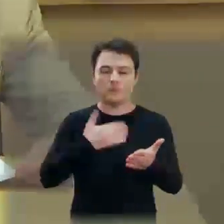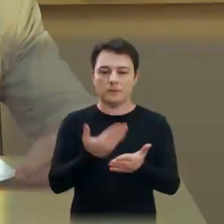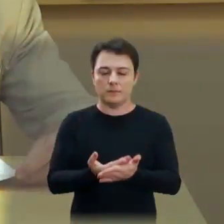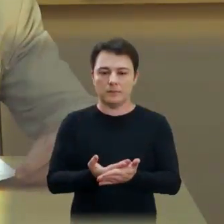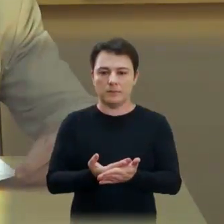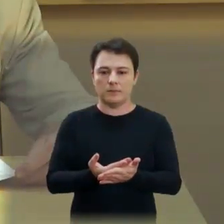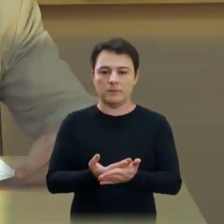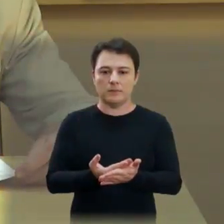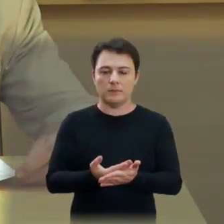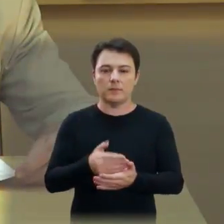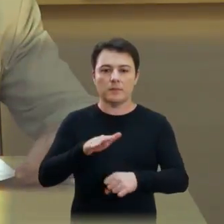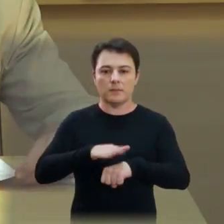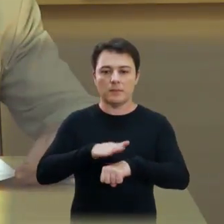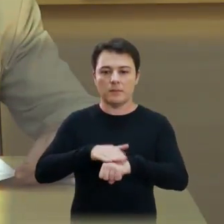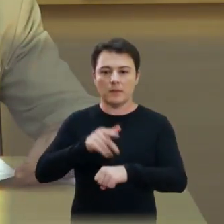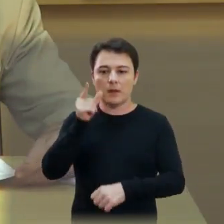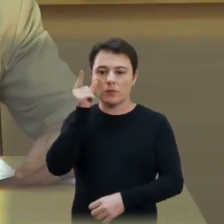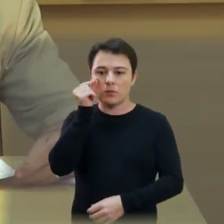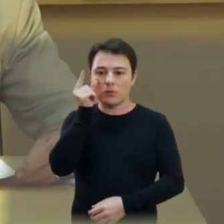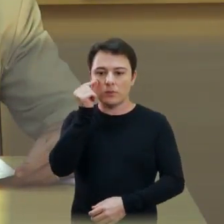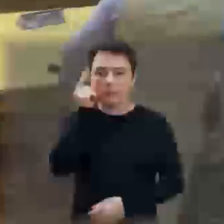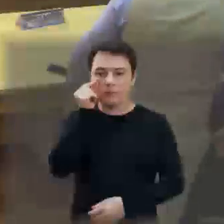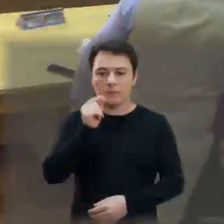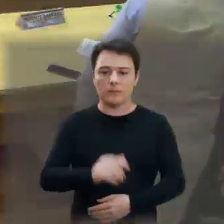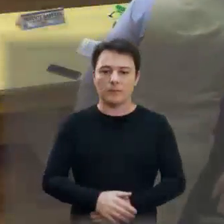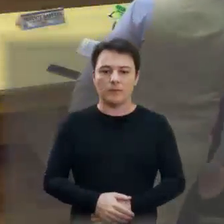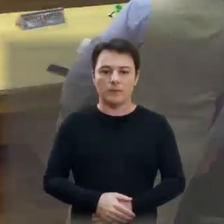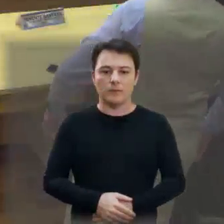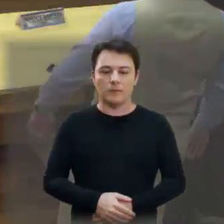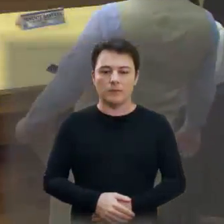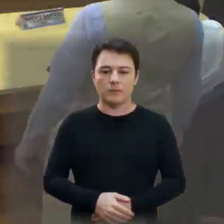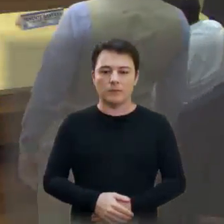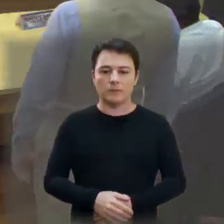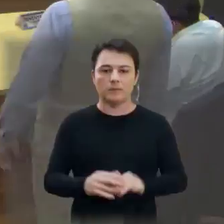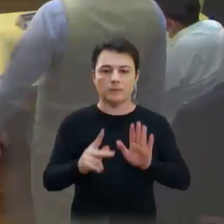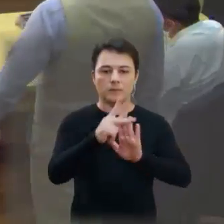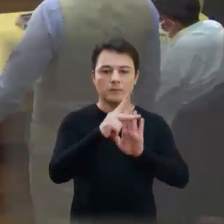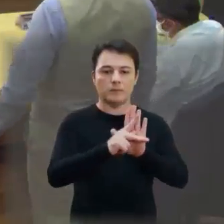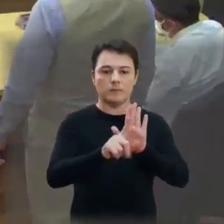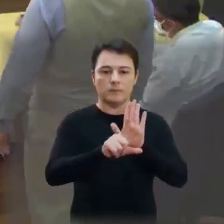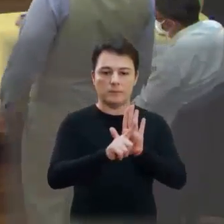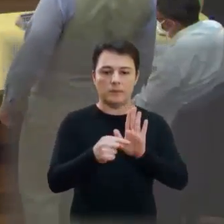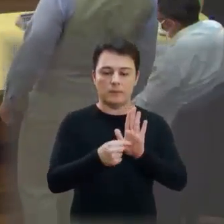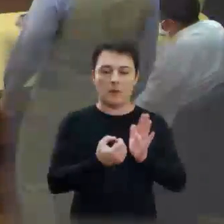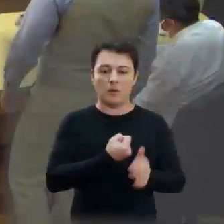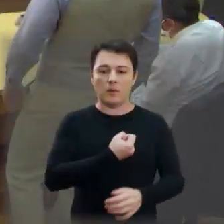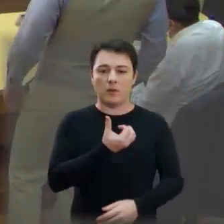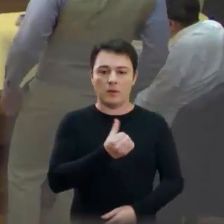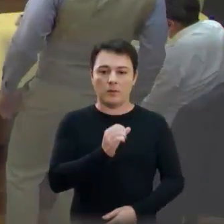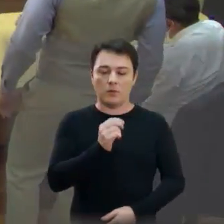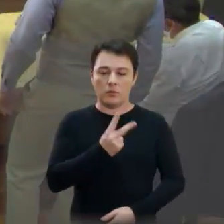789/2020. Autora, vereadora Juliana Damos. Considerando o projeto de lei número